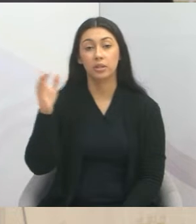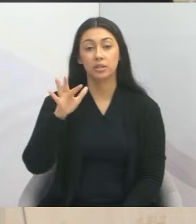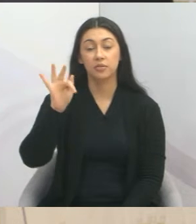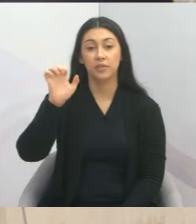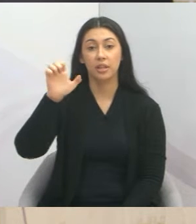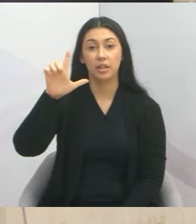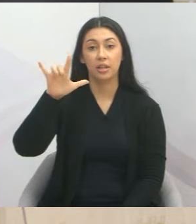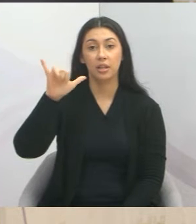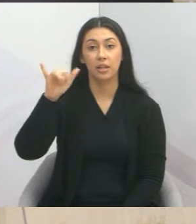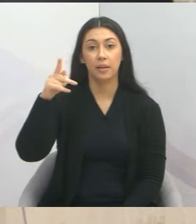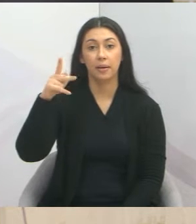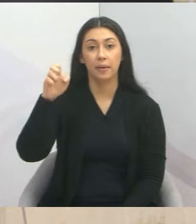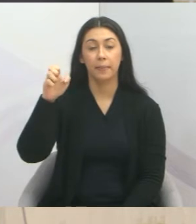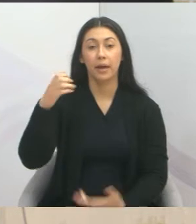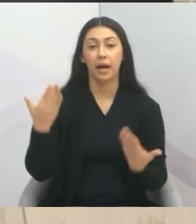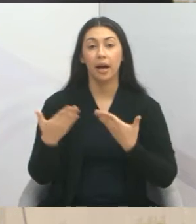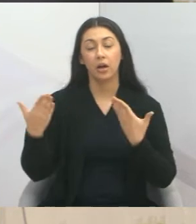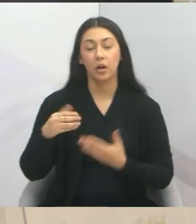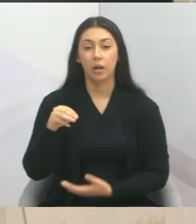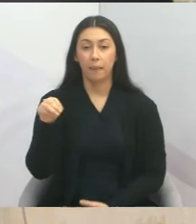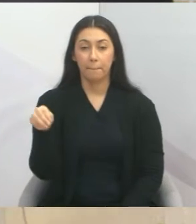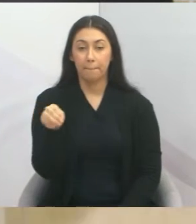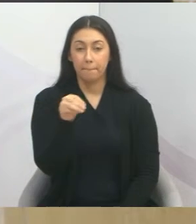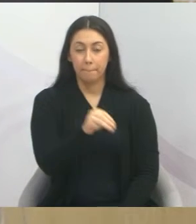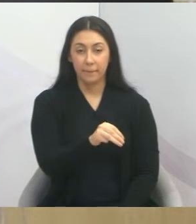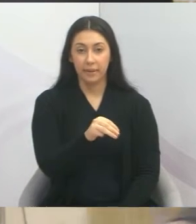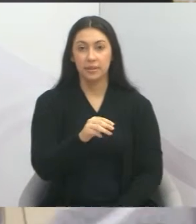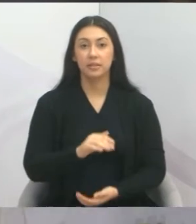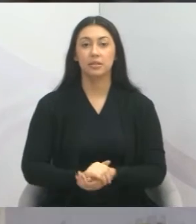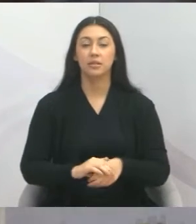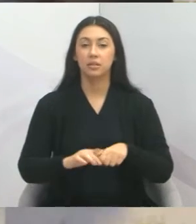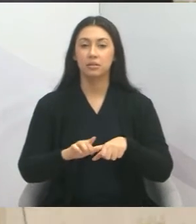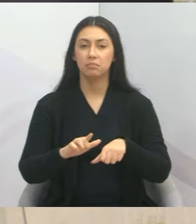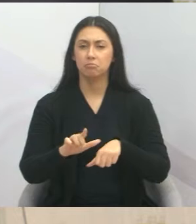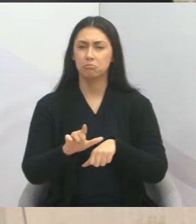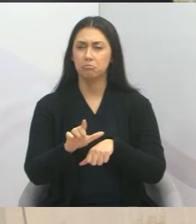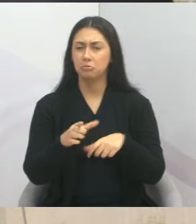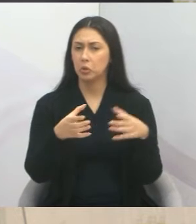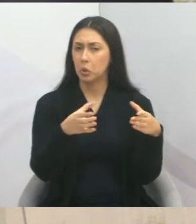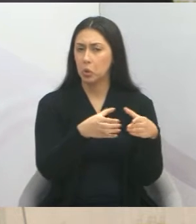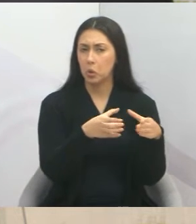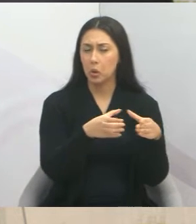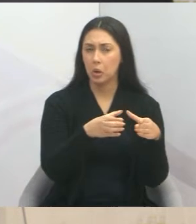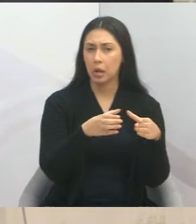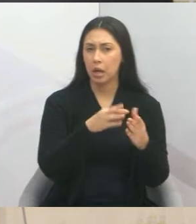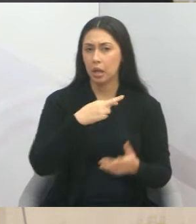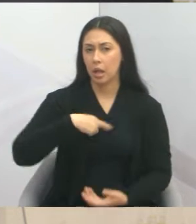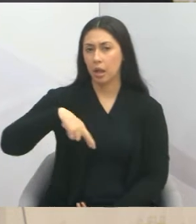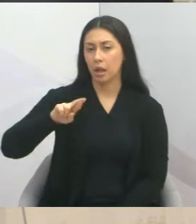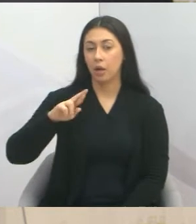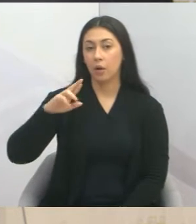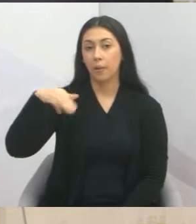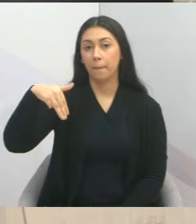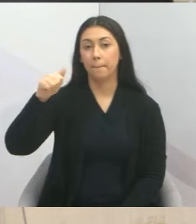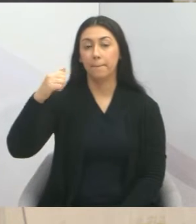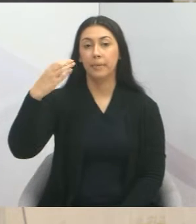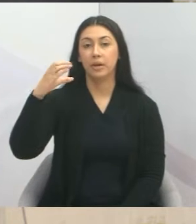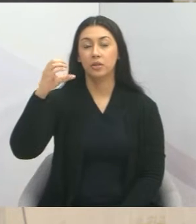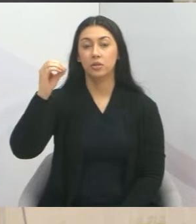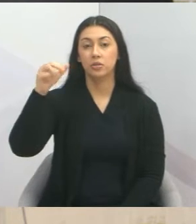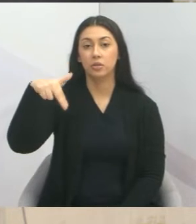pela sua posse como venerável mestre presente da nossa loja maçônica a RB LB